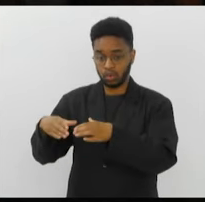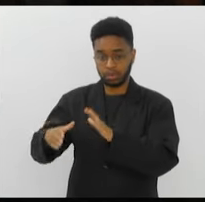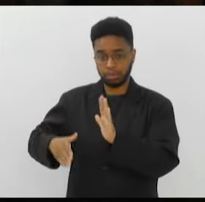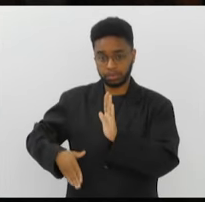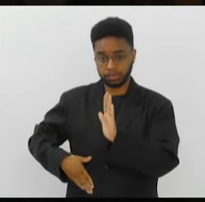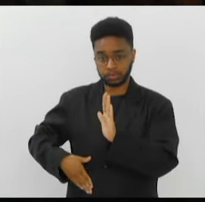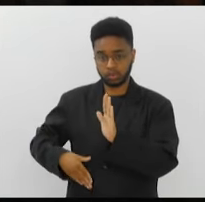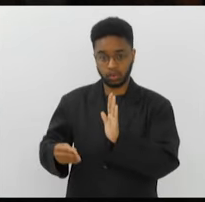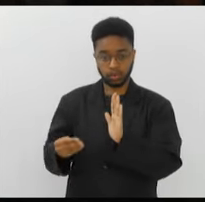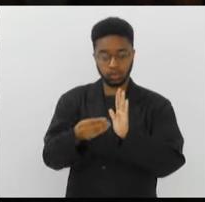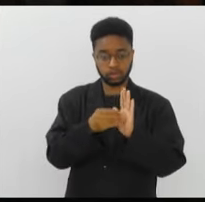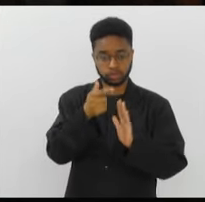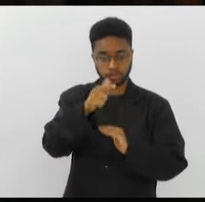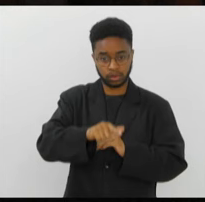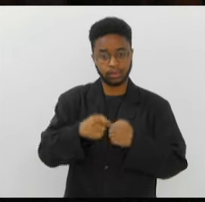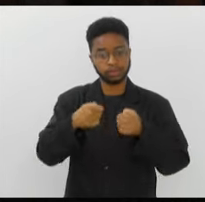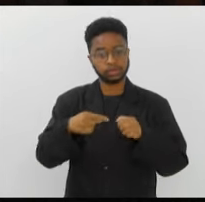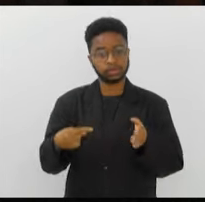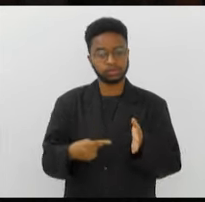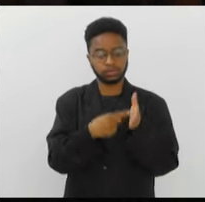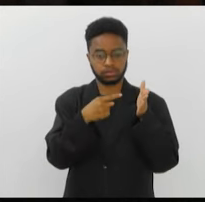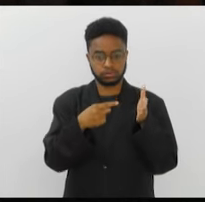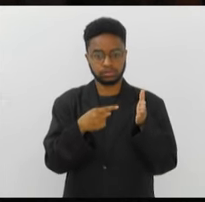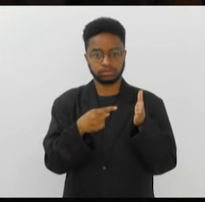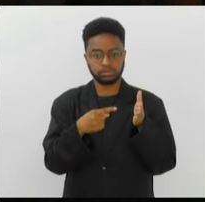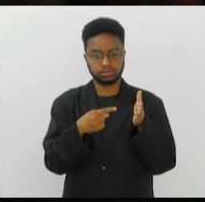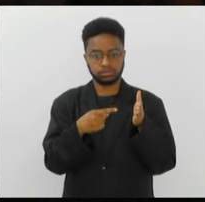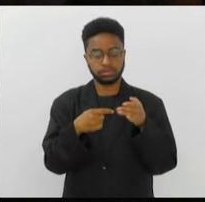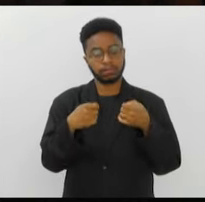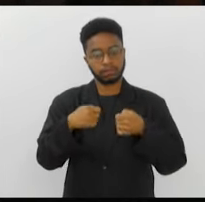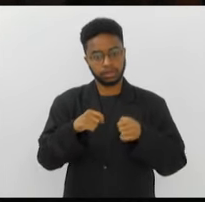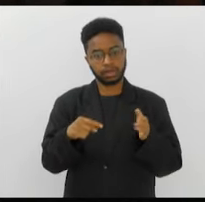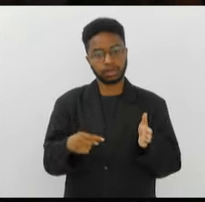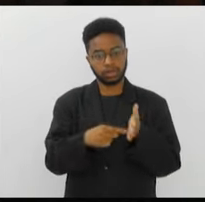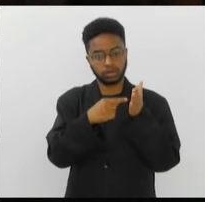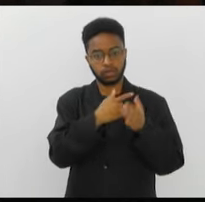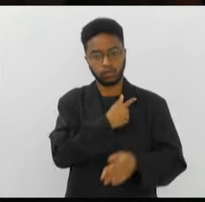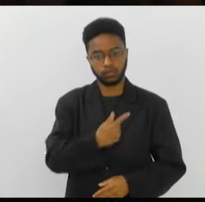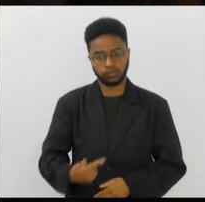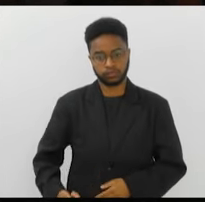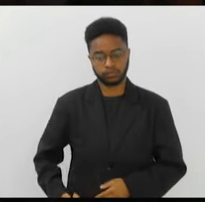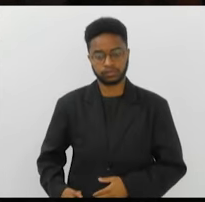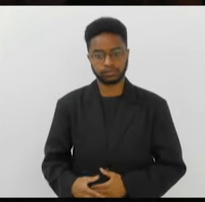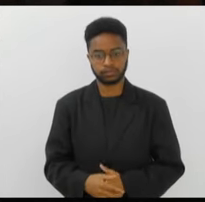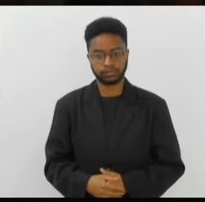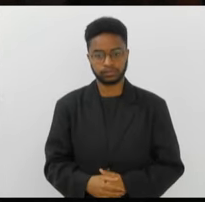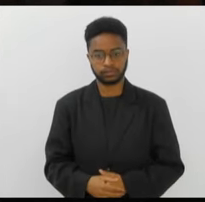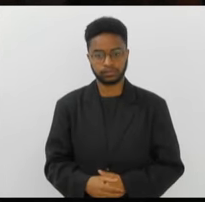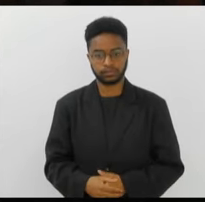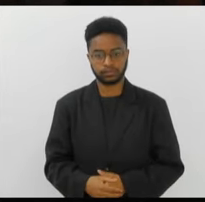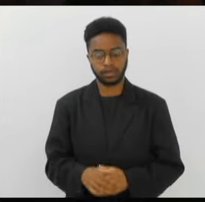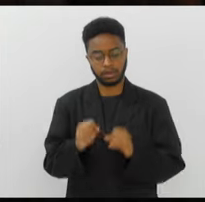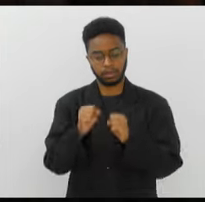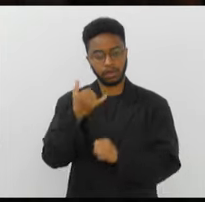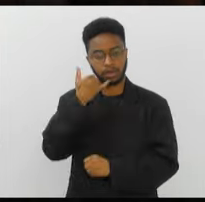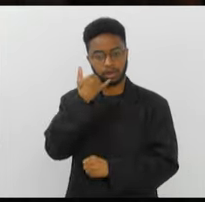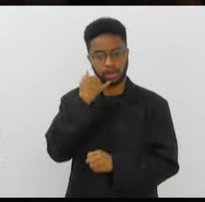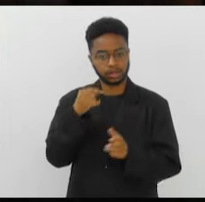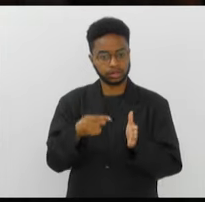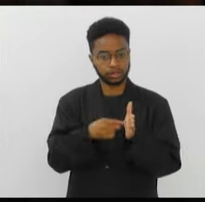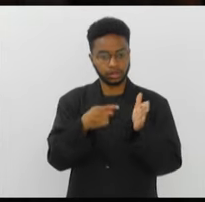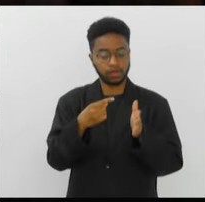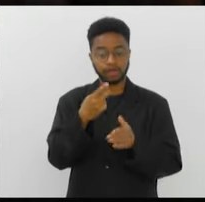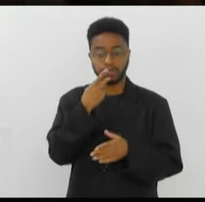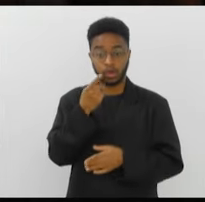colocar, façam denúncia. Denuncie para o governador no Disque Denúncia. Diz, olha,